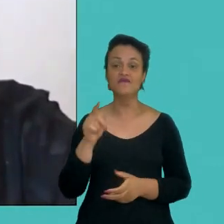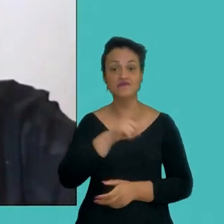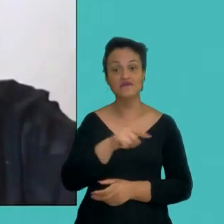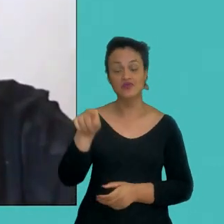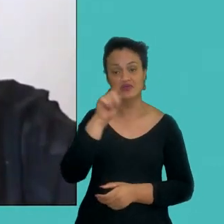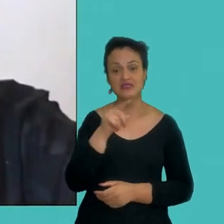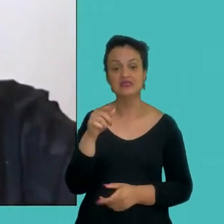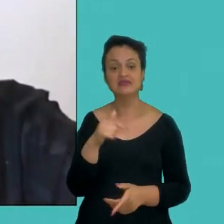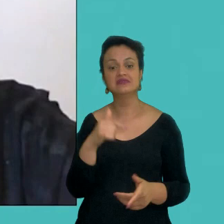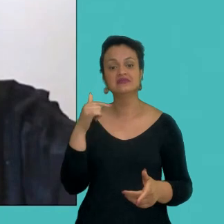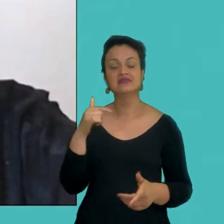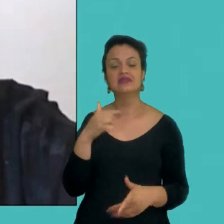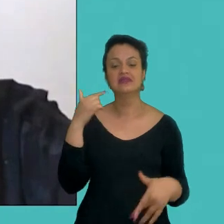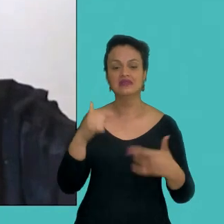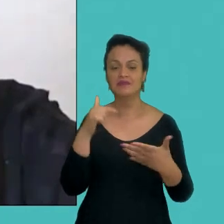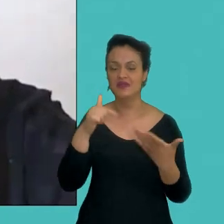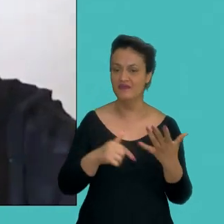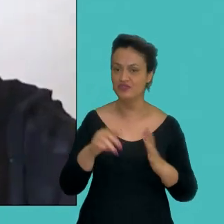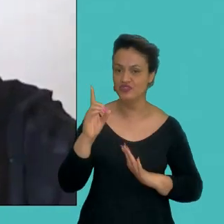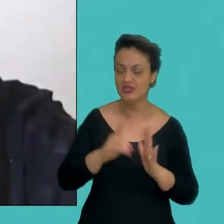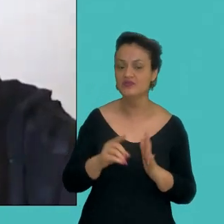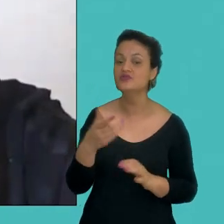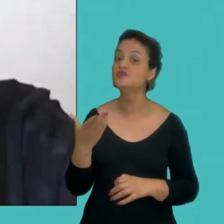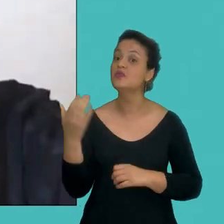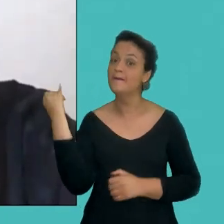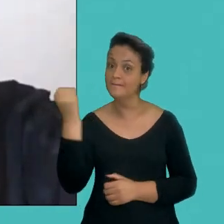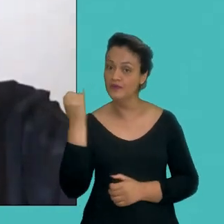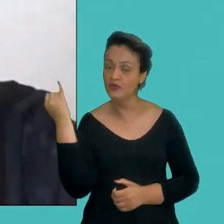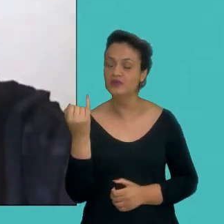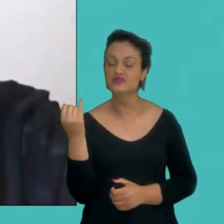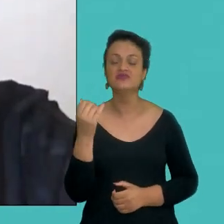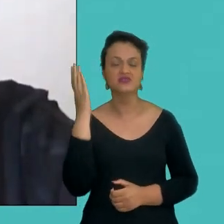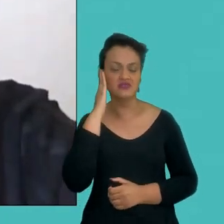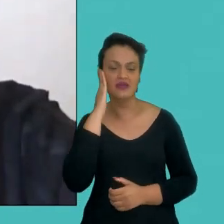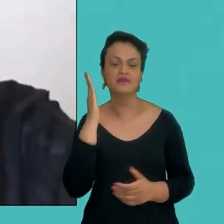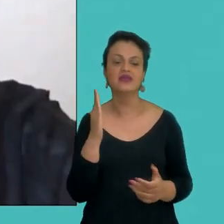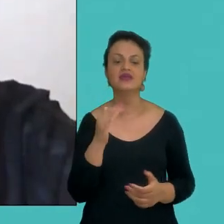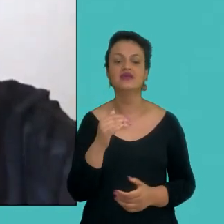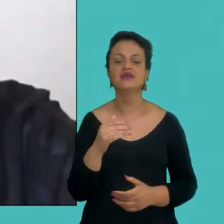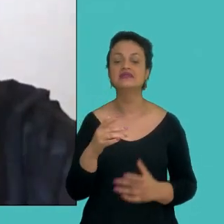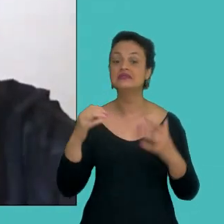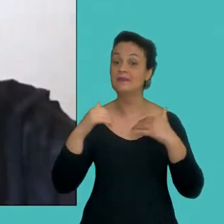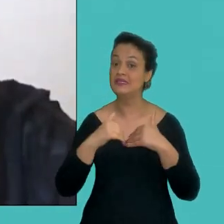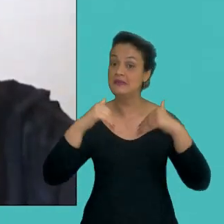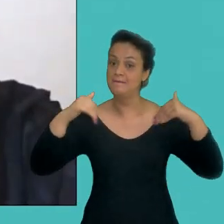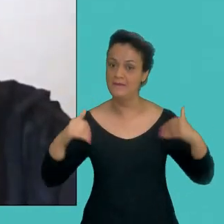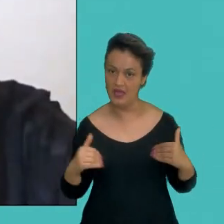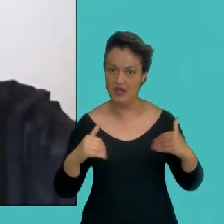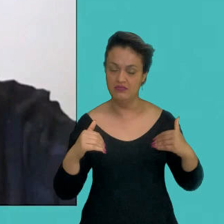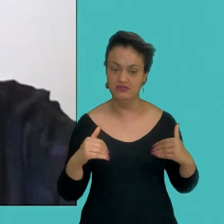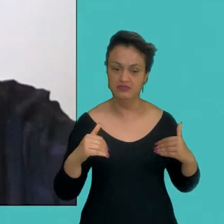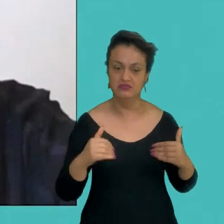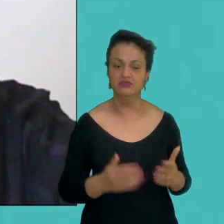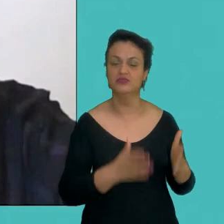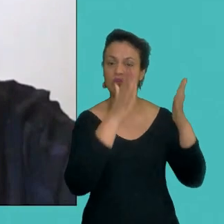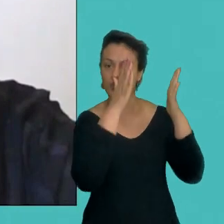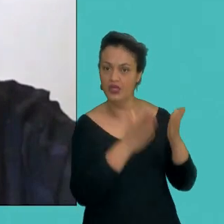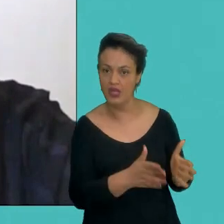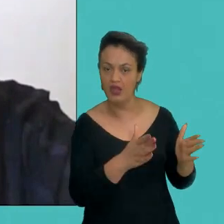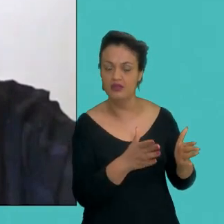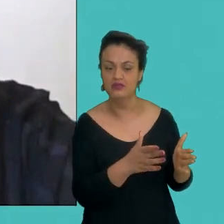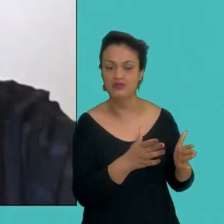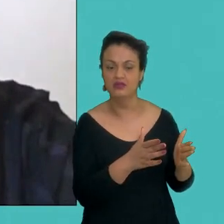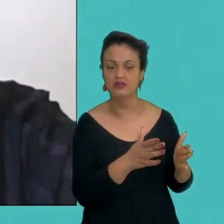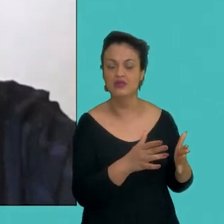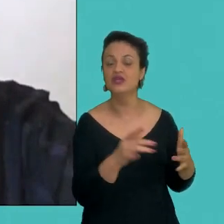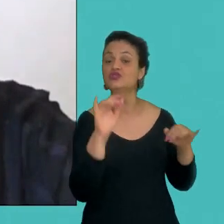de fato, vocês que são operadores do campo do direito, isso é uma questão fundamental, a gente tentar separar